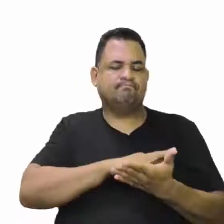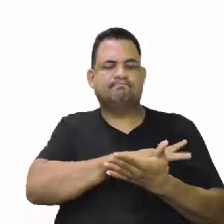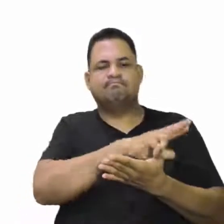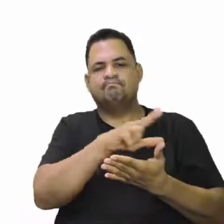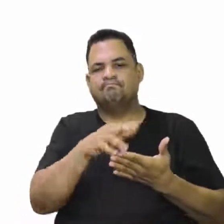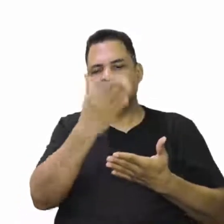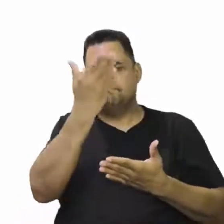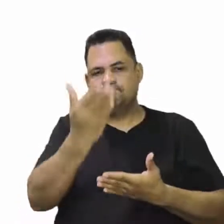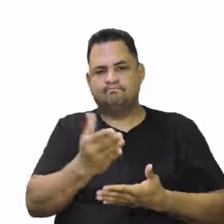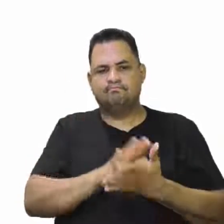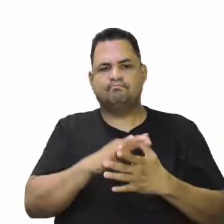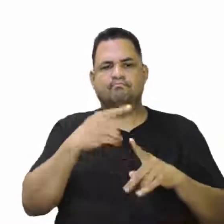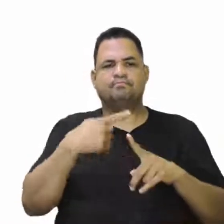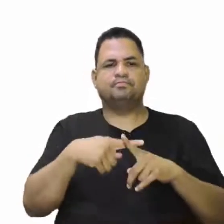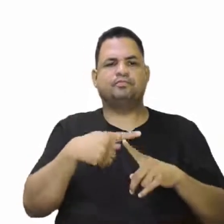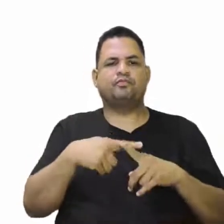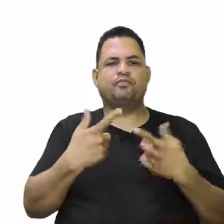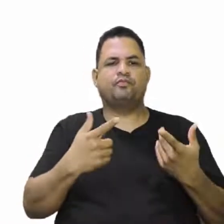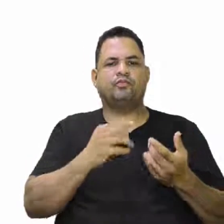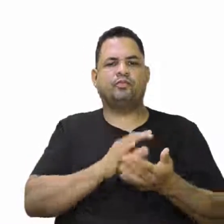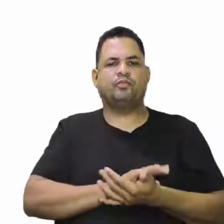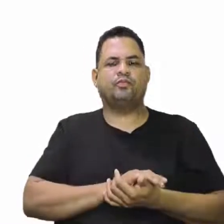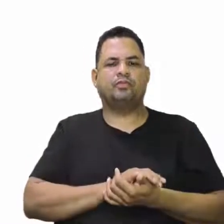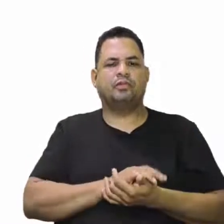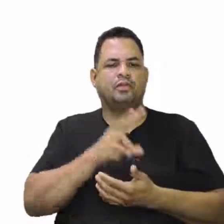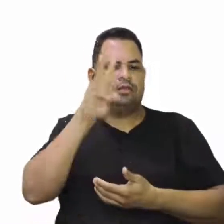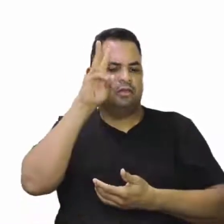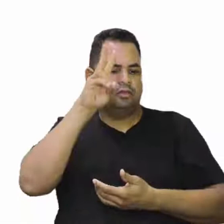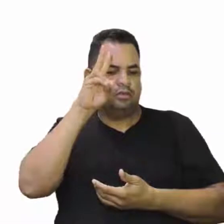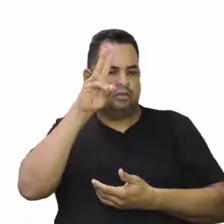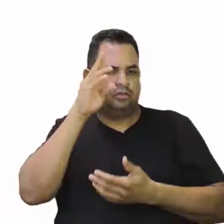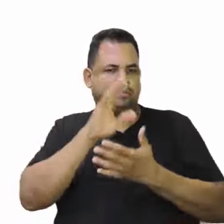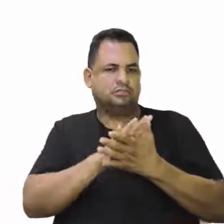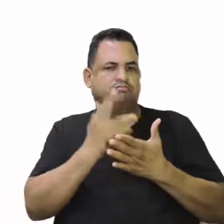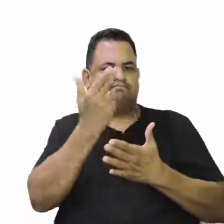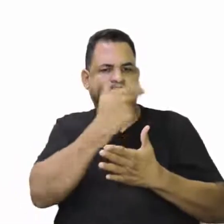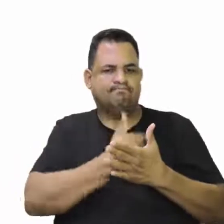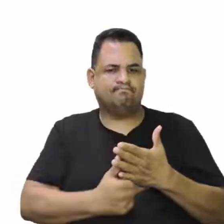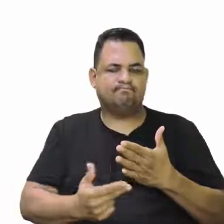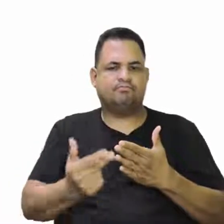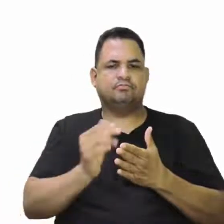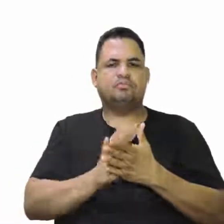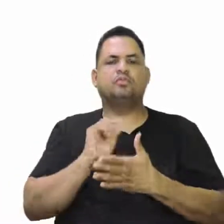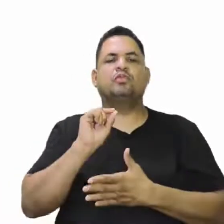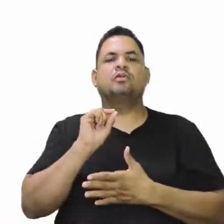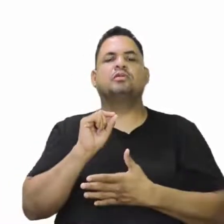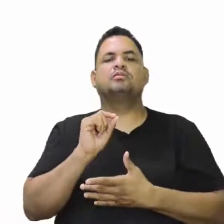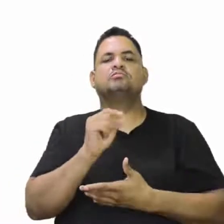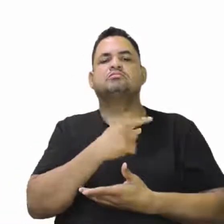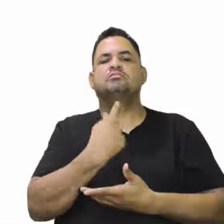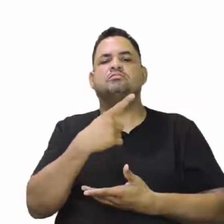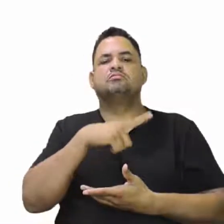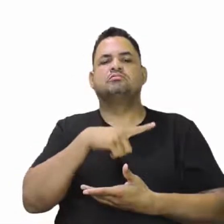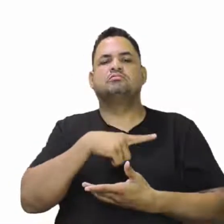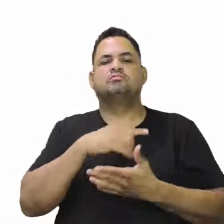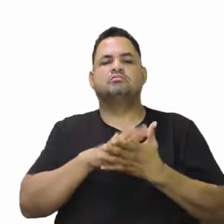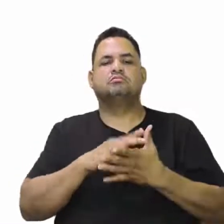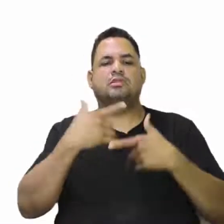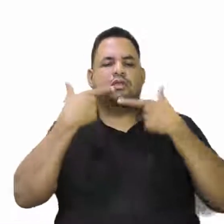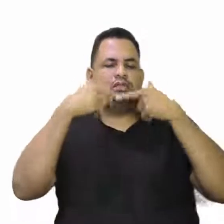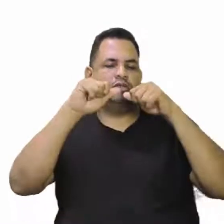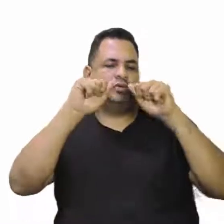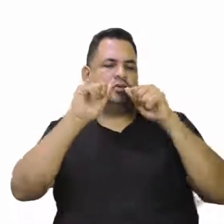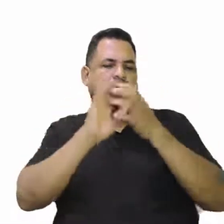coisa aí. Por quê? Nas historietas, nas charges, o que a gente vai ter? Linguagem verbal,